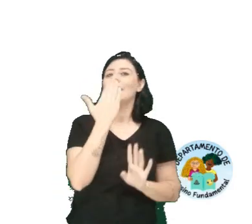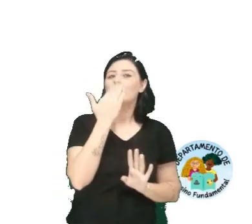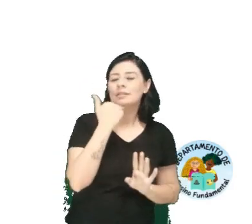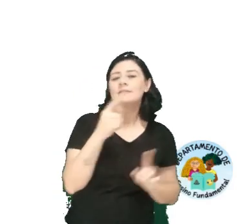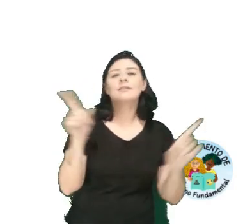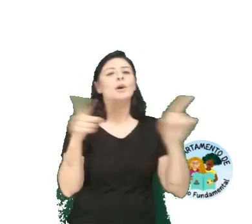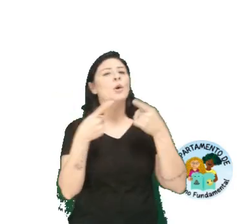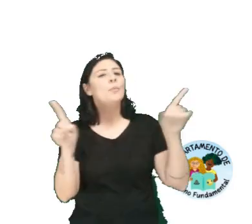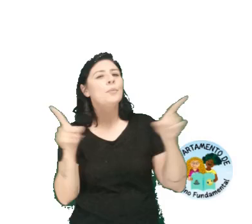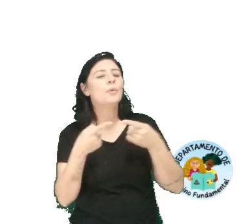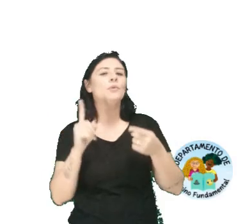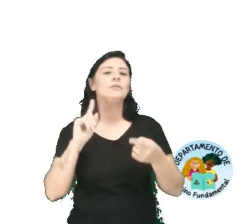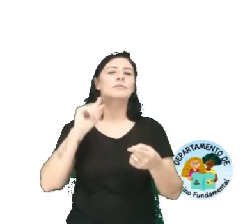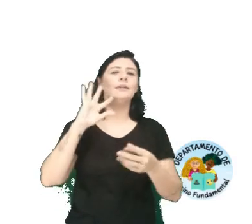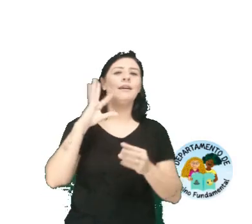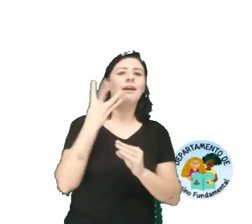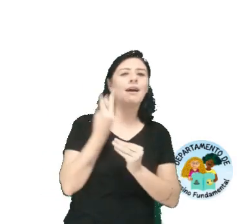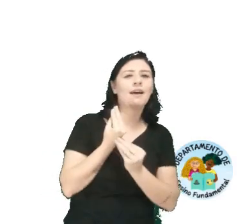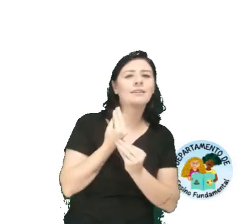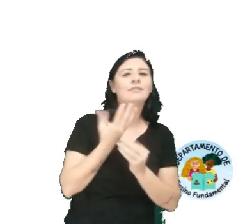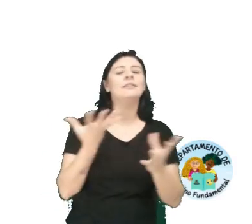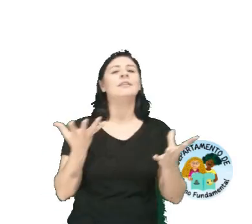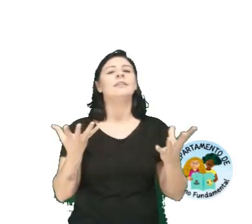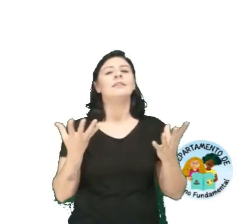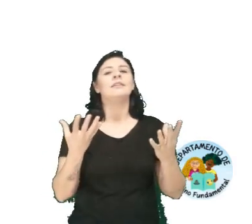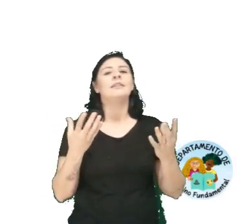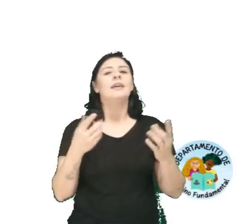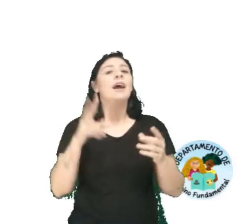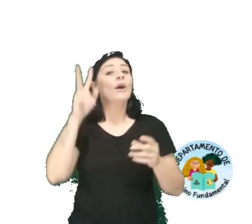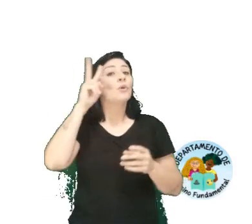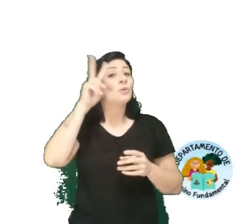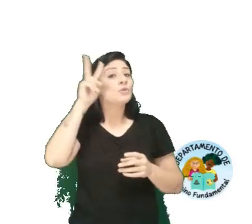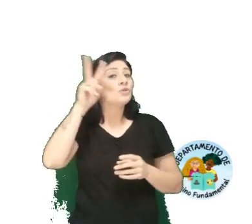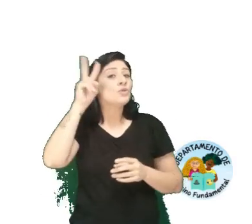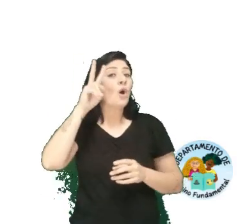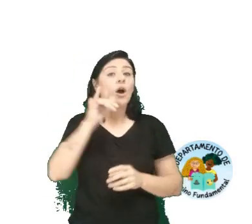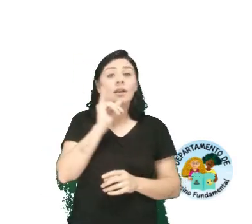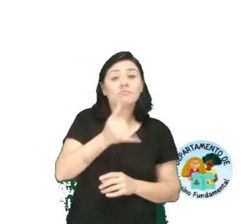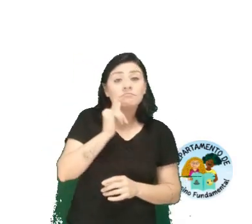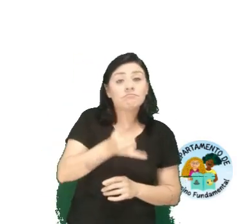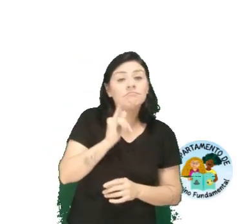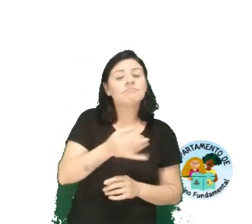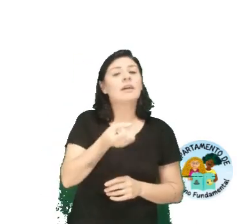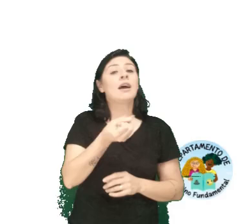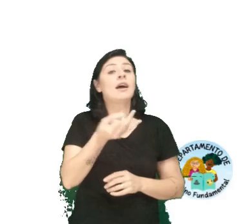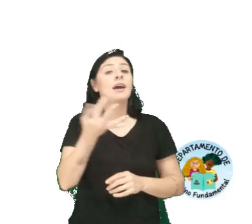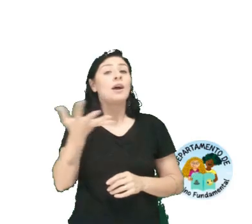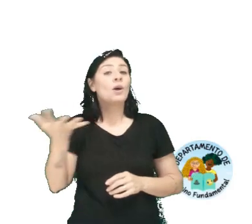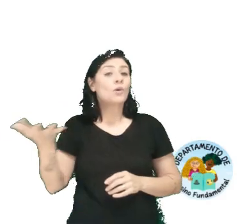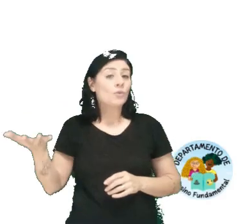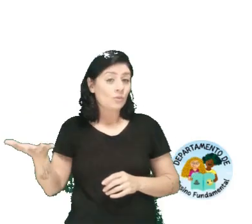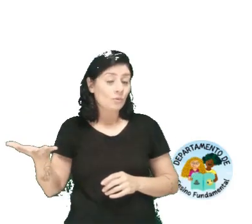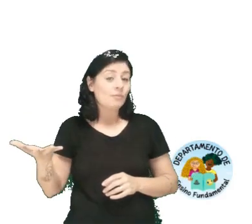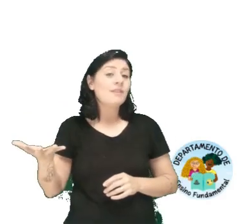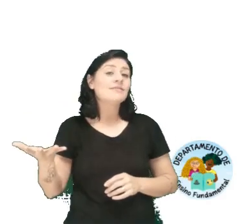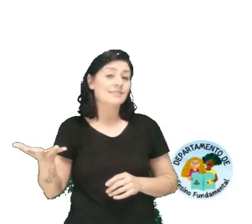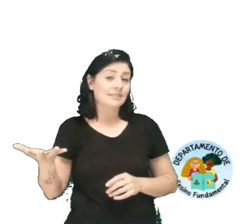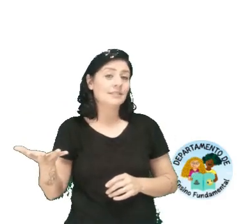a arte, algumas lendas, né? Então, nós fomos trazendo